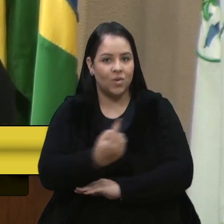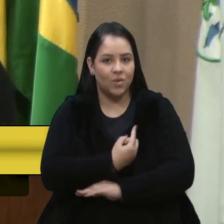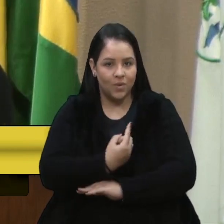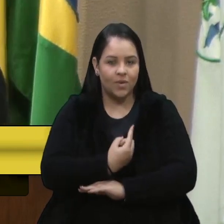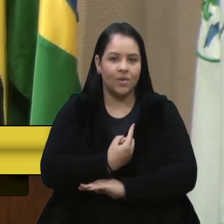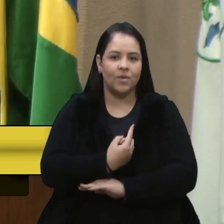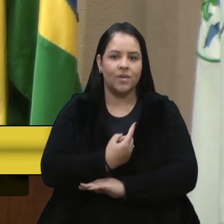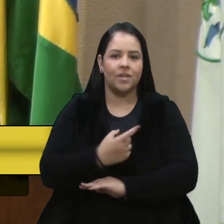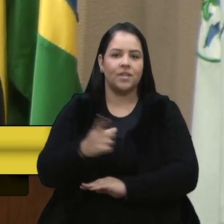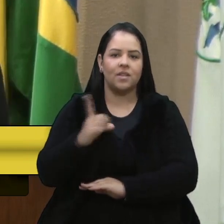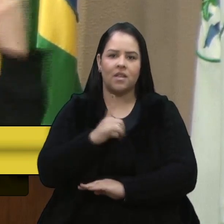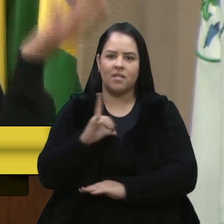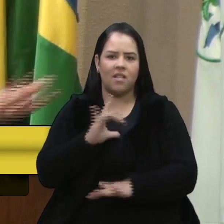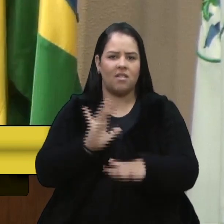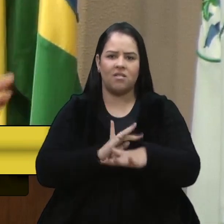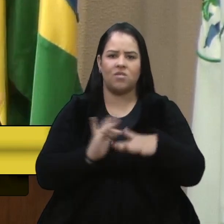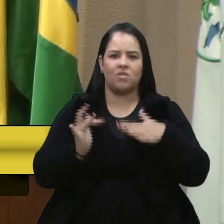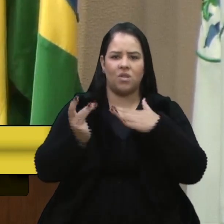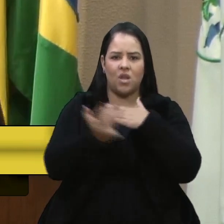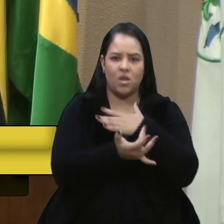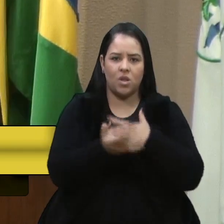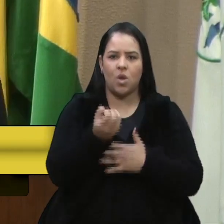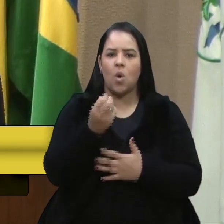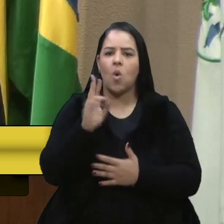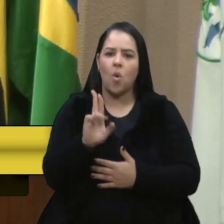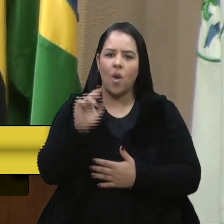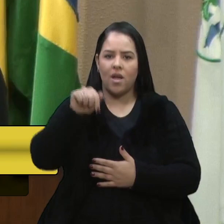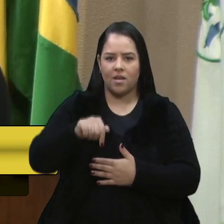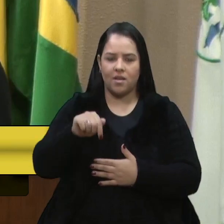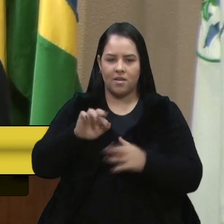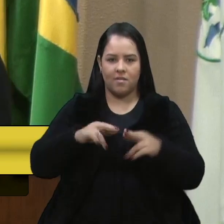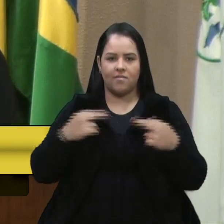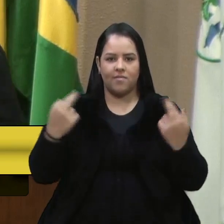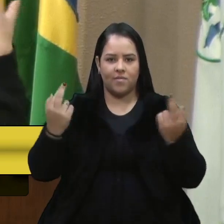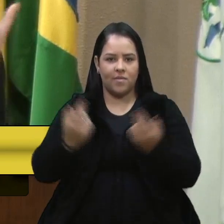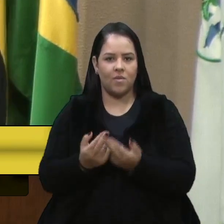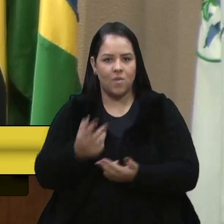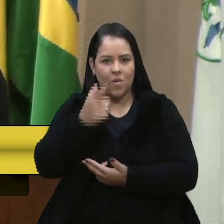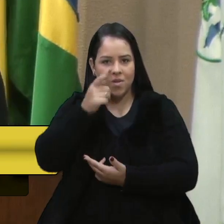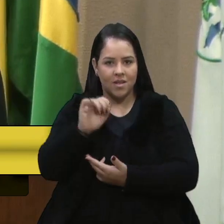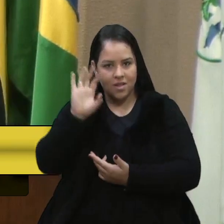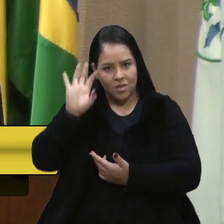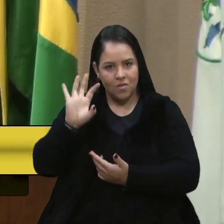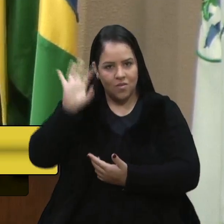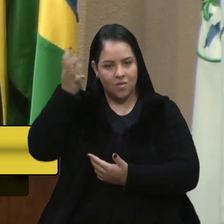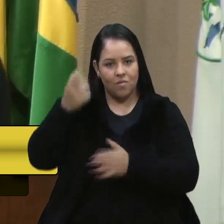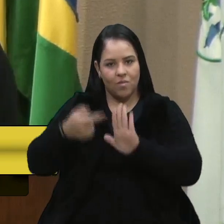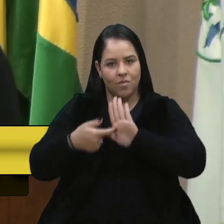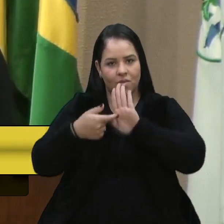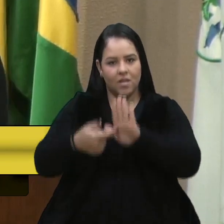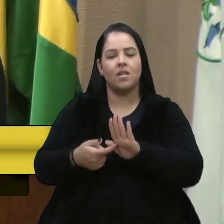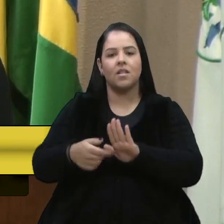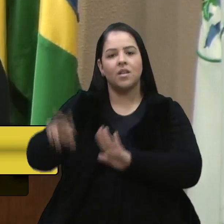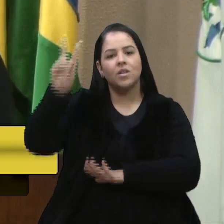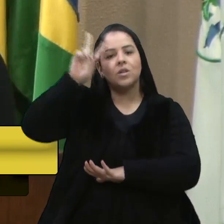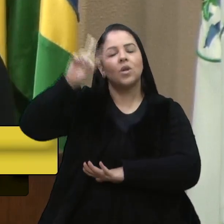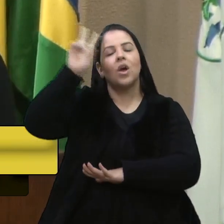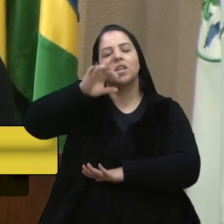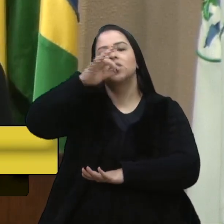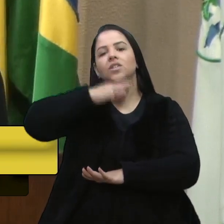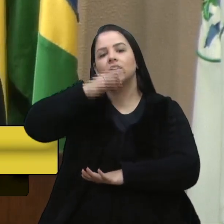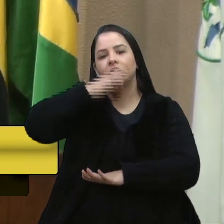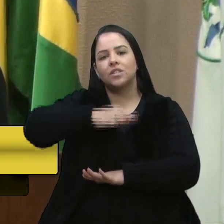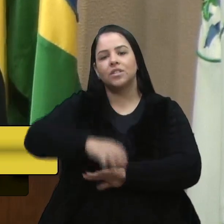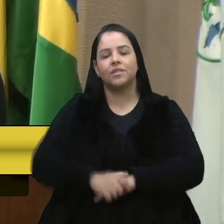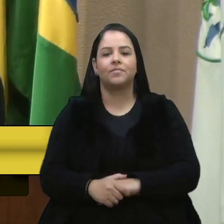nas suas redes sociais, ou seja aqui em sessão plenário, resolveu destacar sobre a história de Caxias.